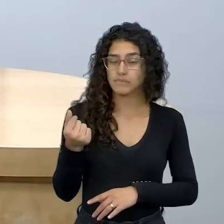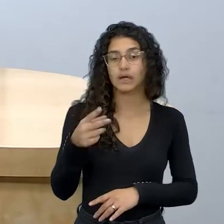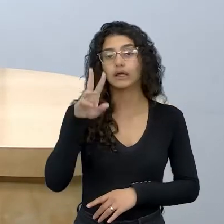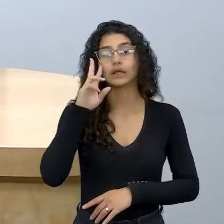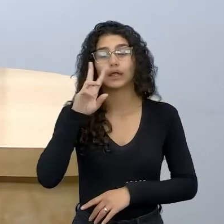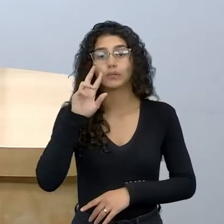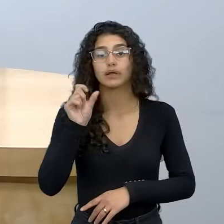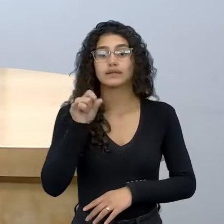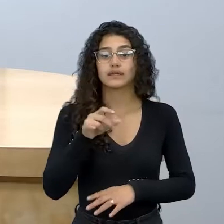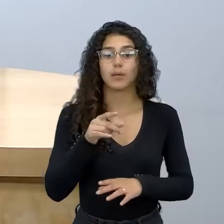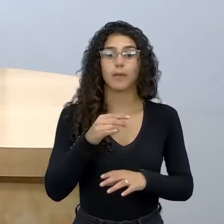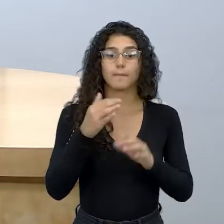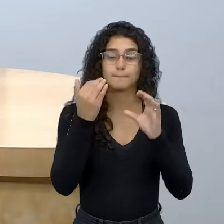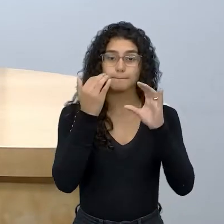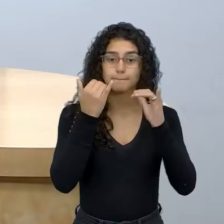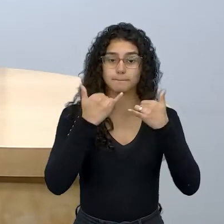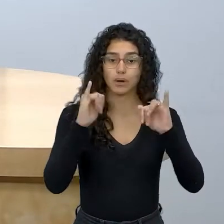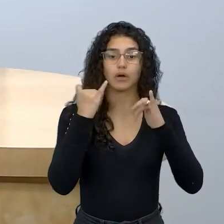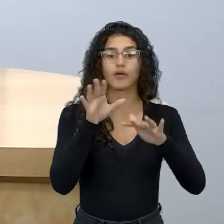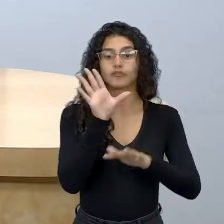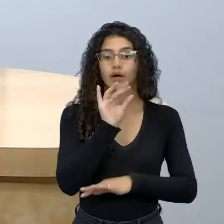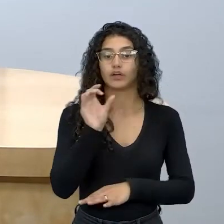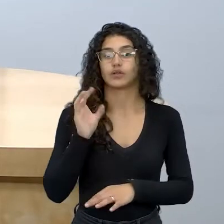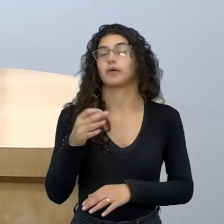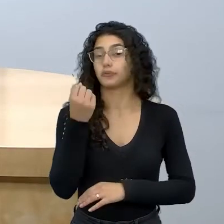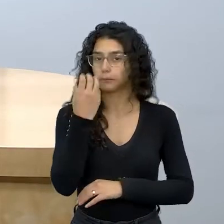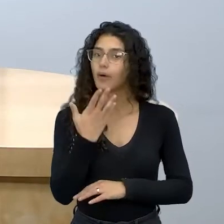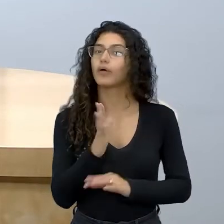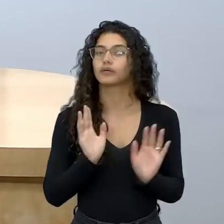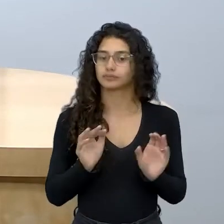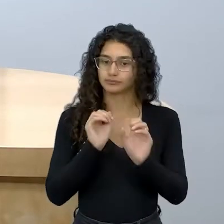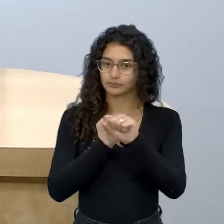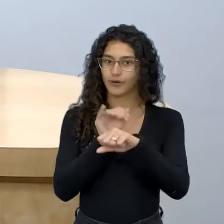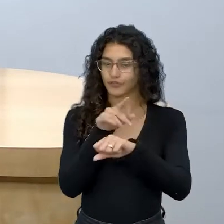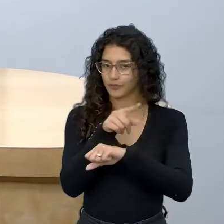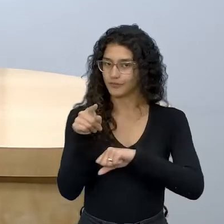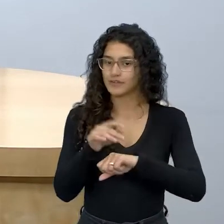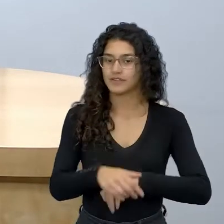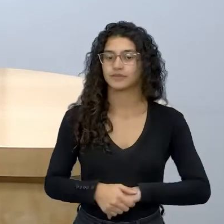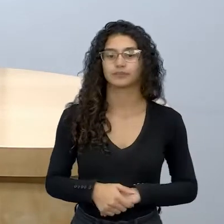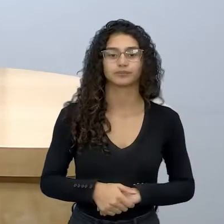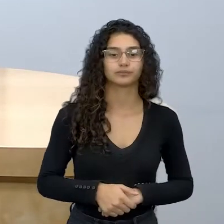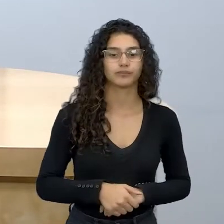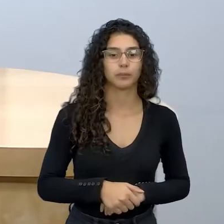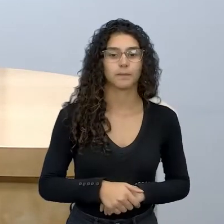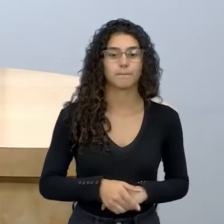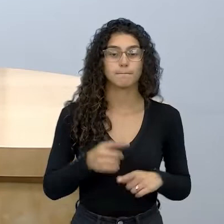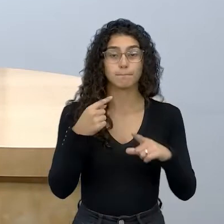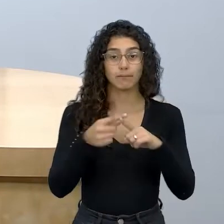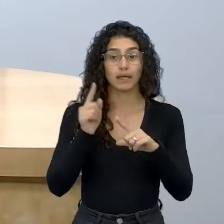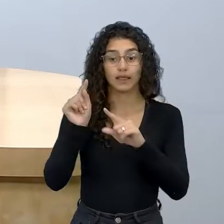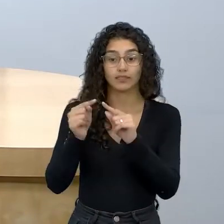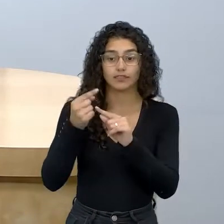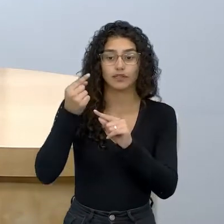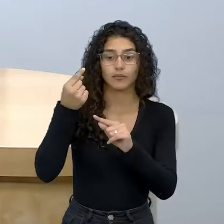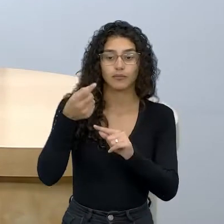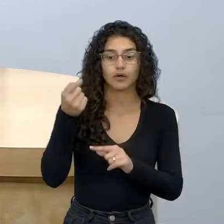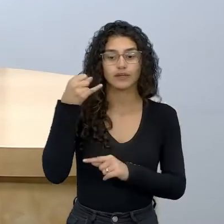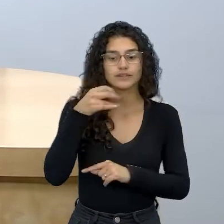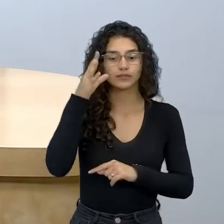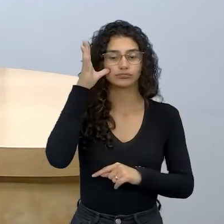Lembre-se, né? Se é uma propaganda, só fala da parte boa, tá? É uma diquinha aí que eu tô dando, tá? Porque depois, se ela